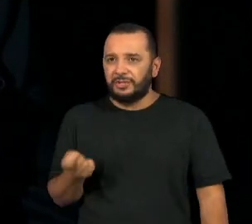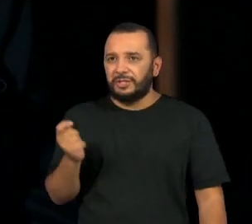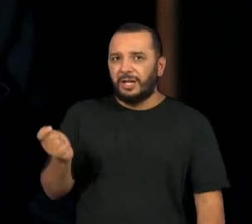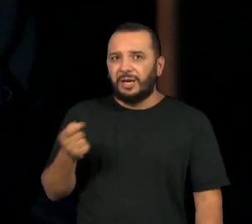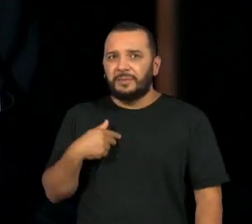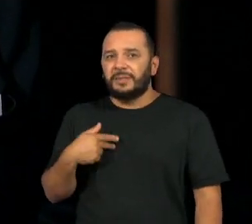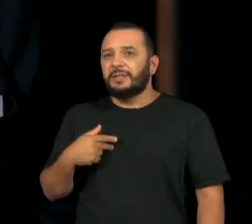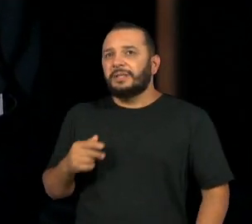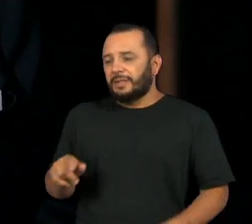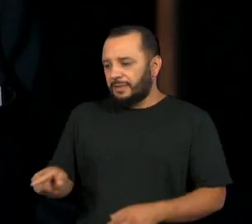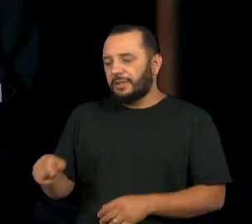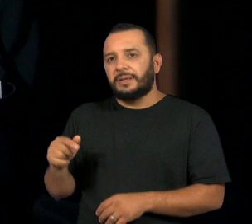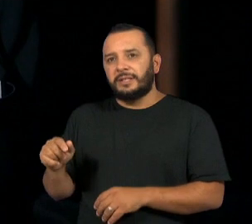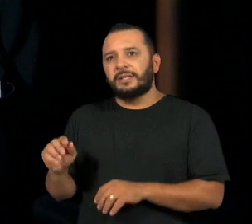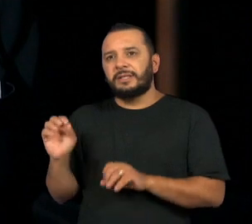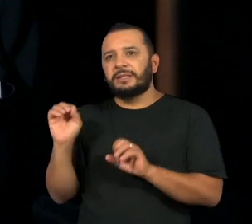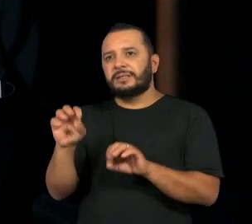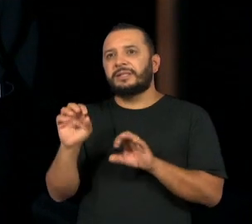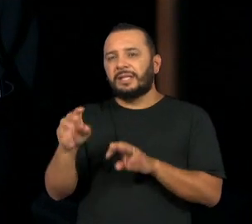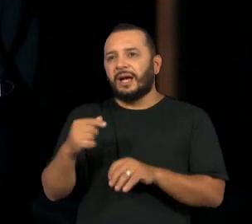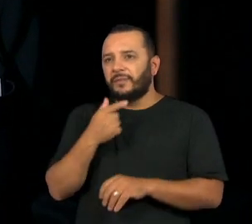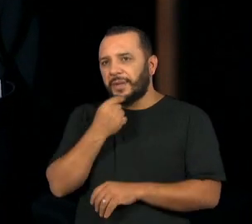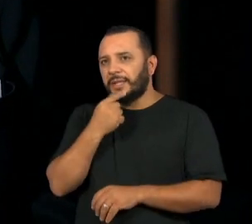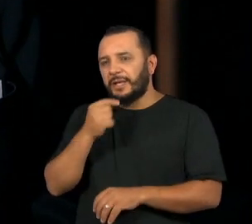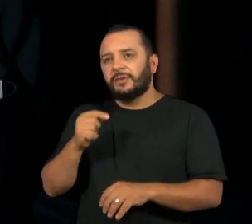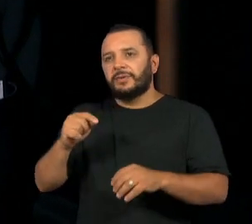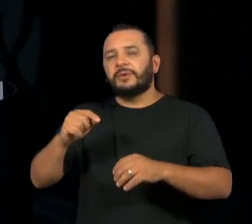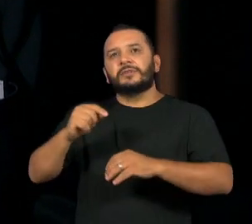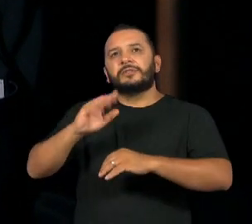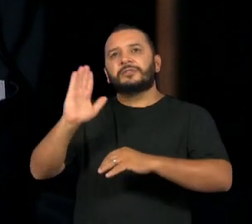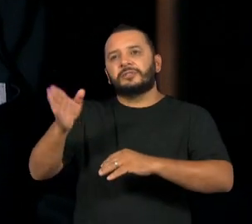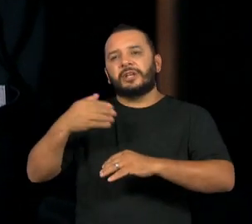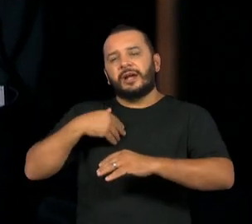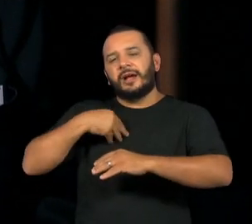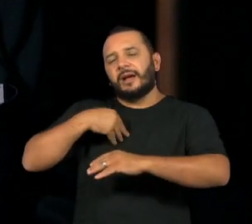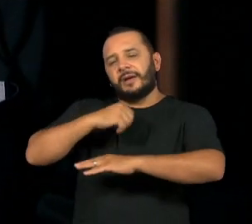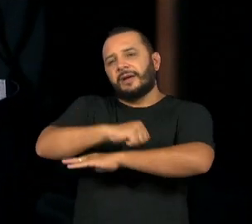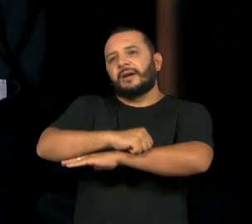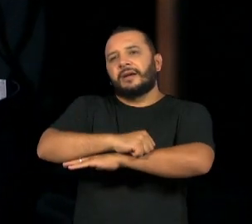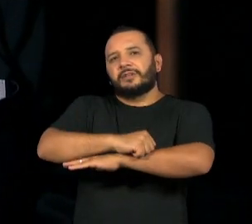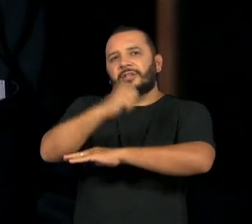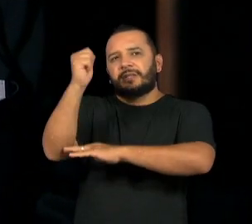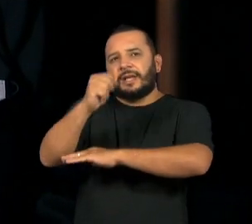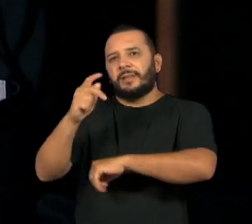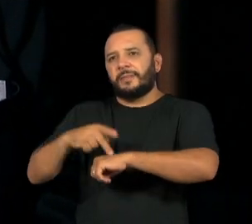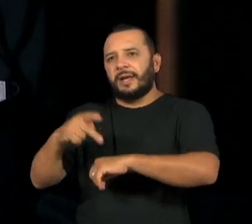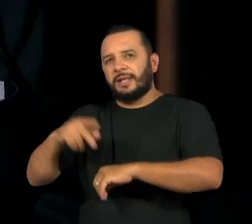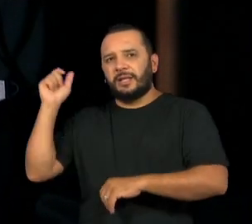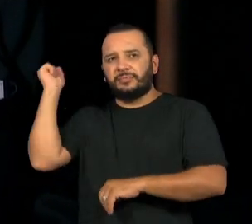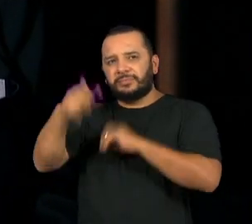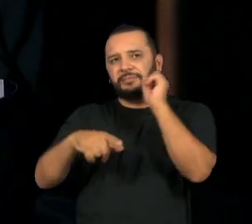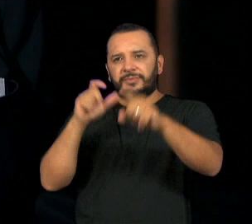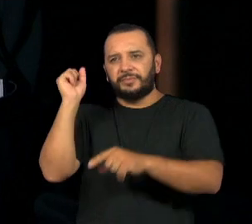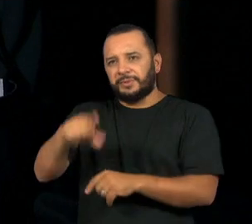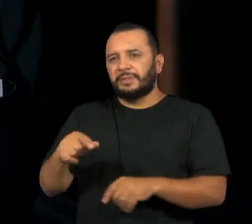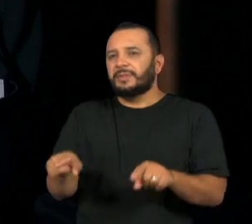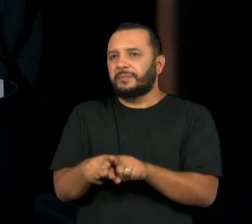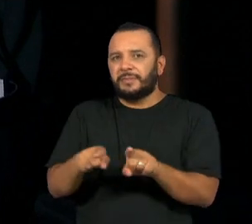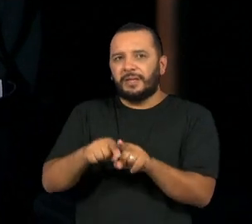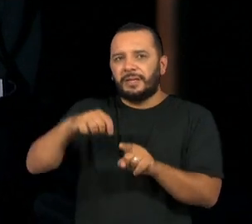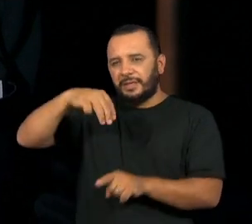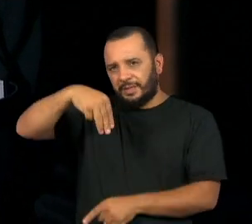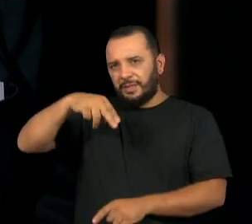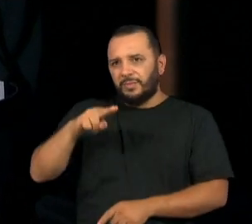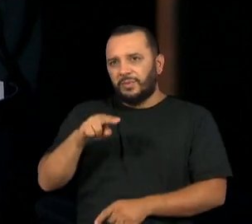moleque a tirar pedra no vidro, né, do Mussum. Então, eu aprendo muito com meus filhos, assim, meus filhos